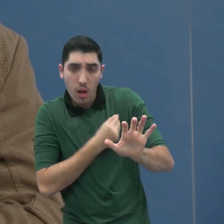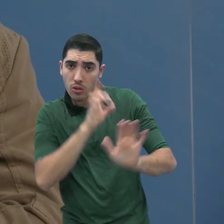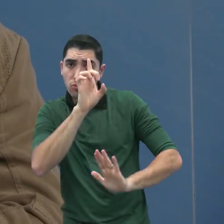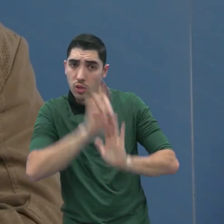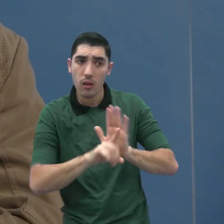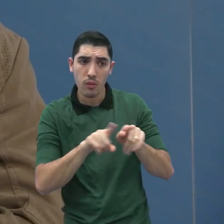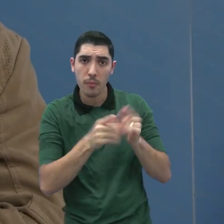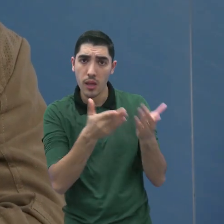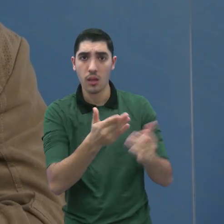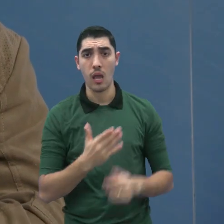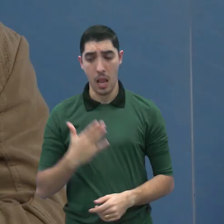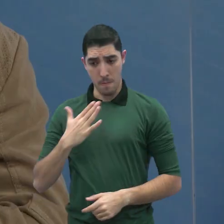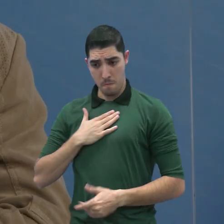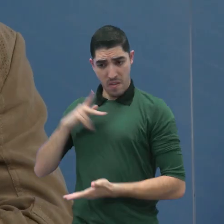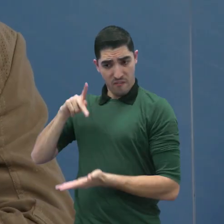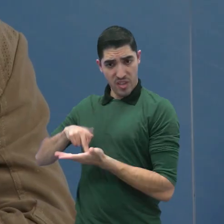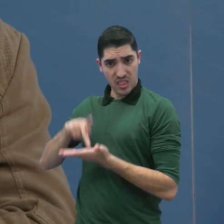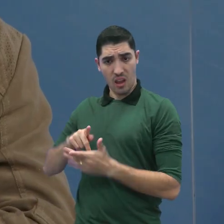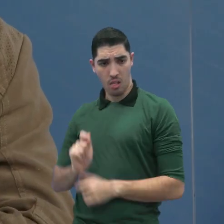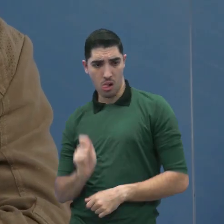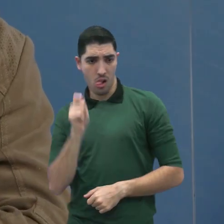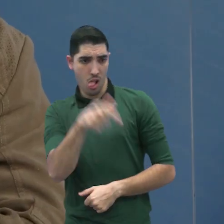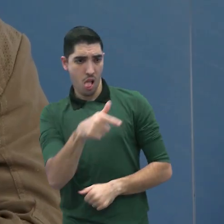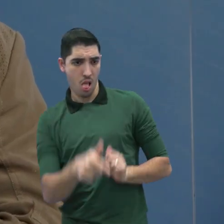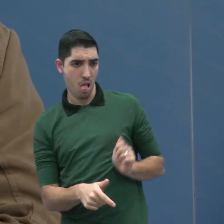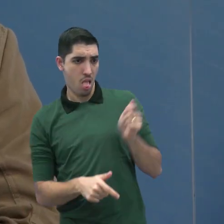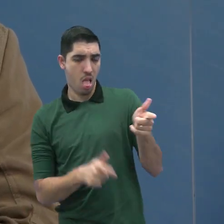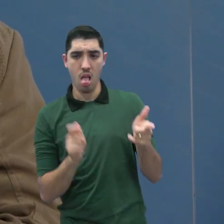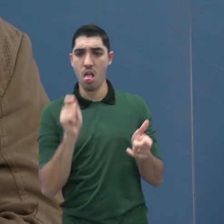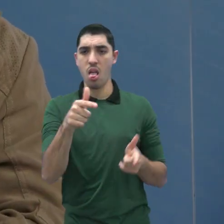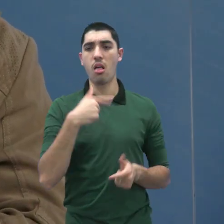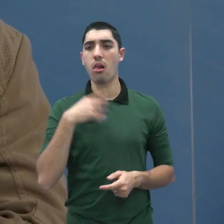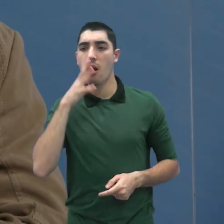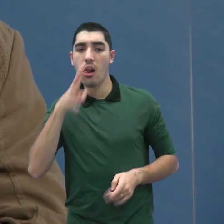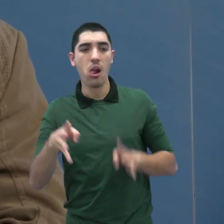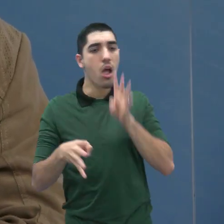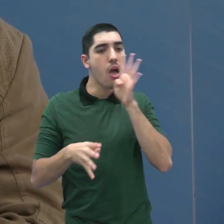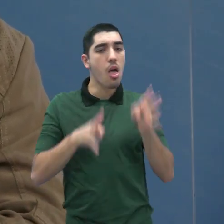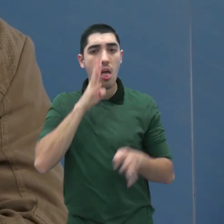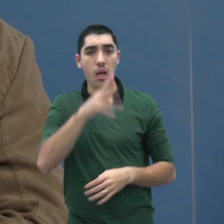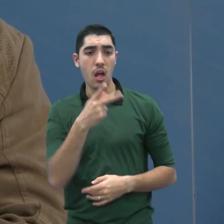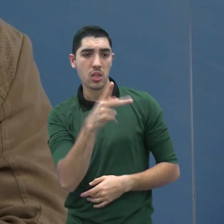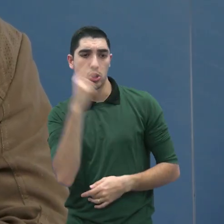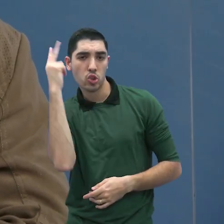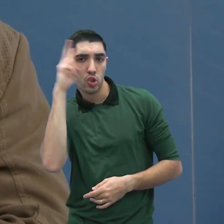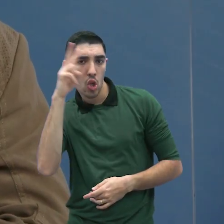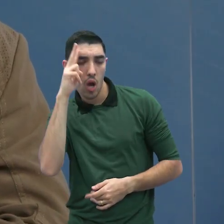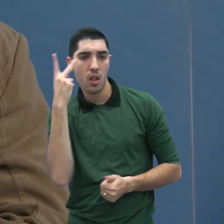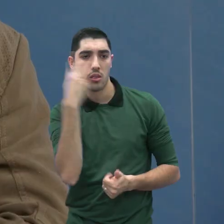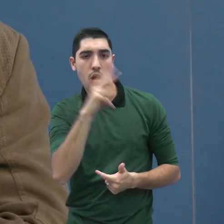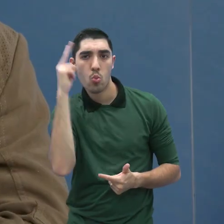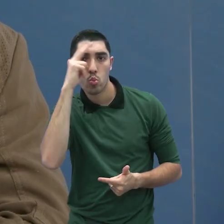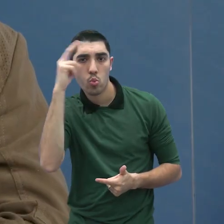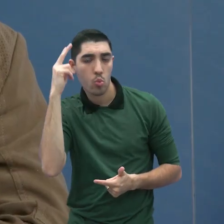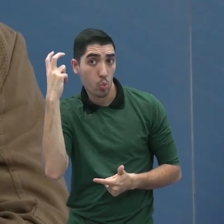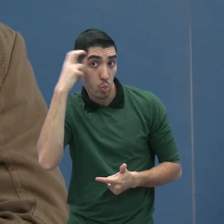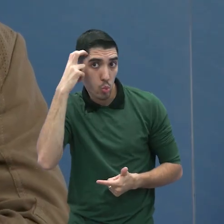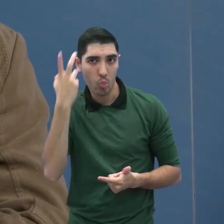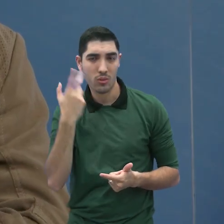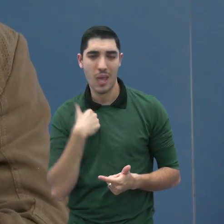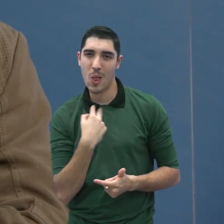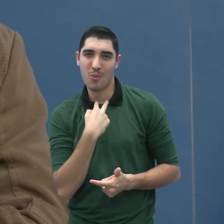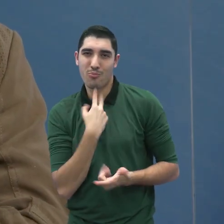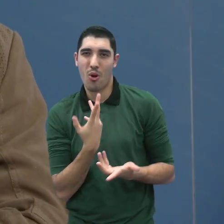minha verdade não deve sobrejugar a verdade dele, a sua história, a sua cultura, o que ele acredita. E